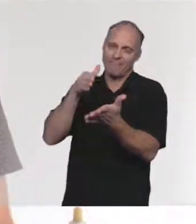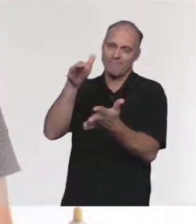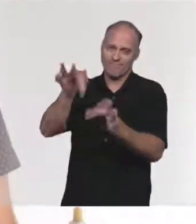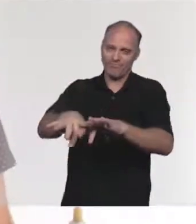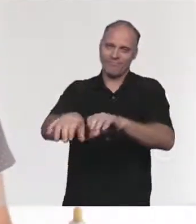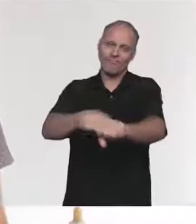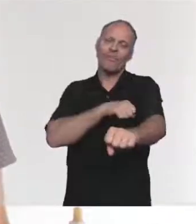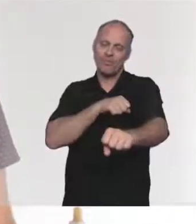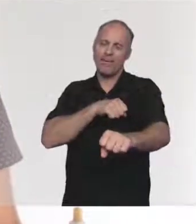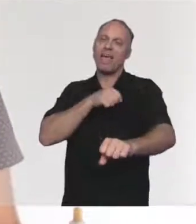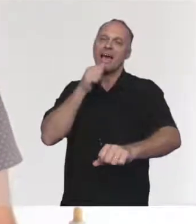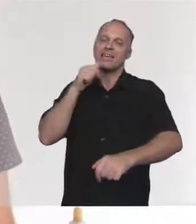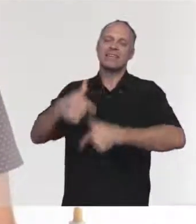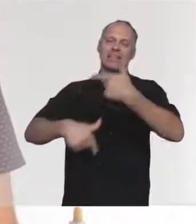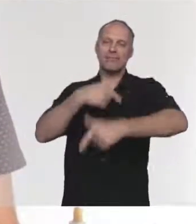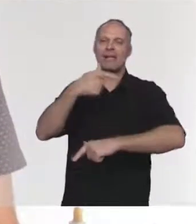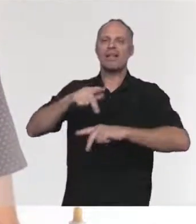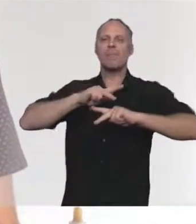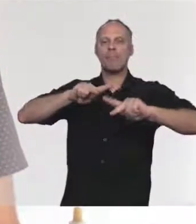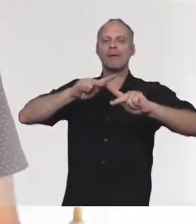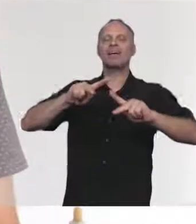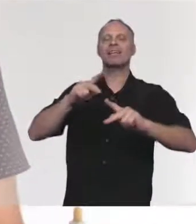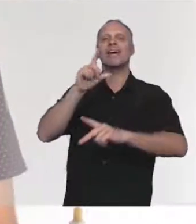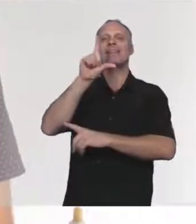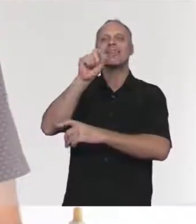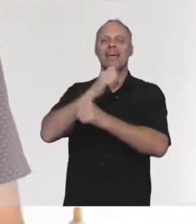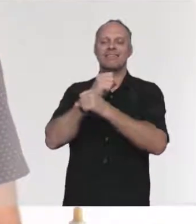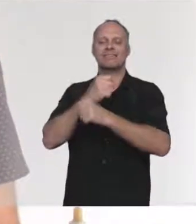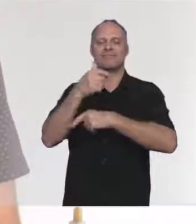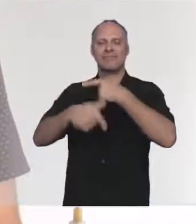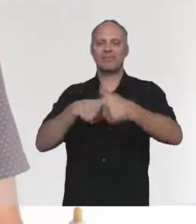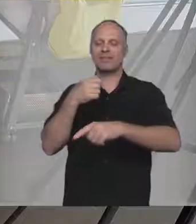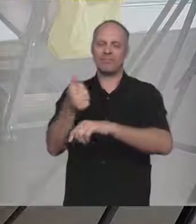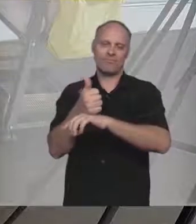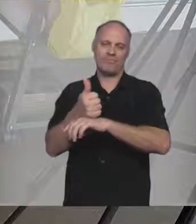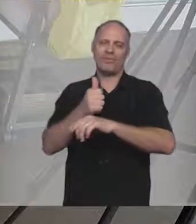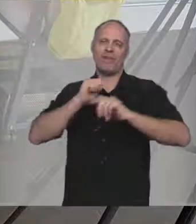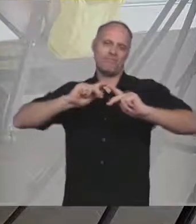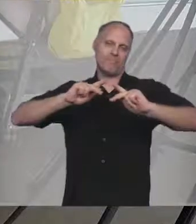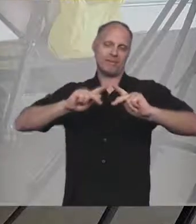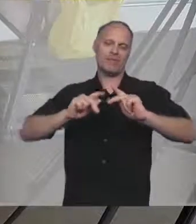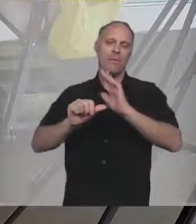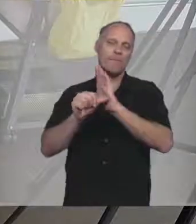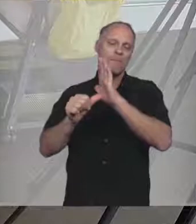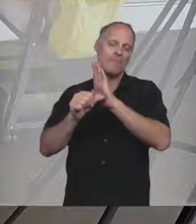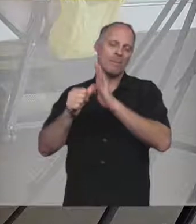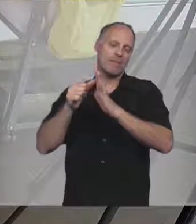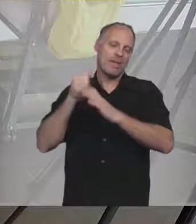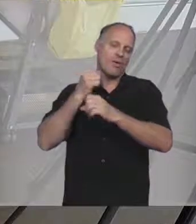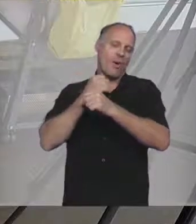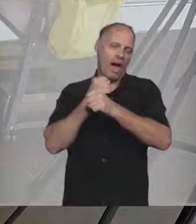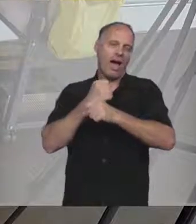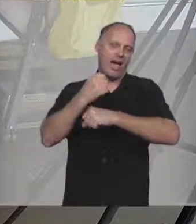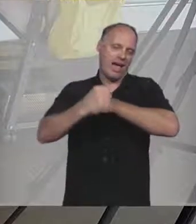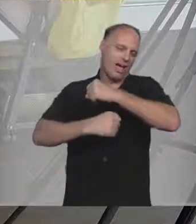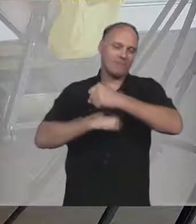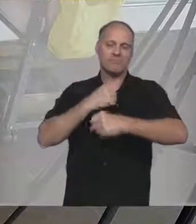e trabalhei na propaganda durante 10 anos. Nos primeiros anos de propaganda,